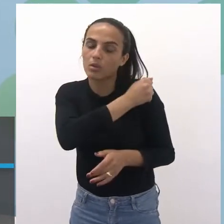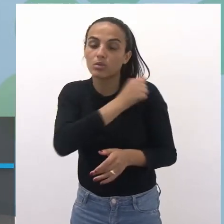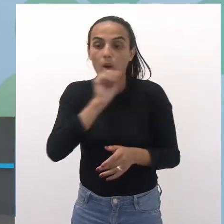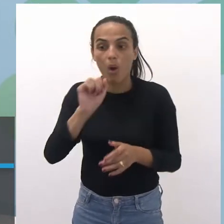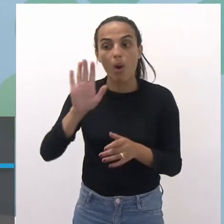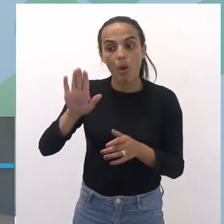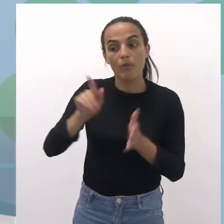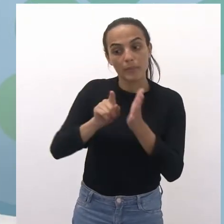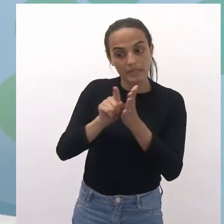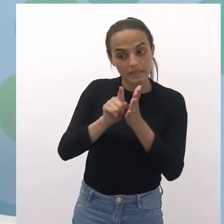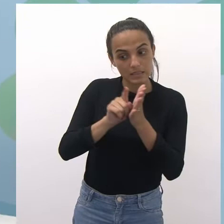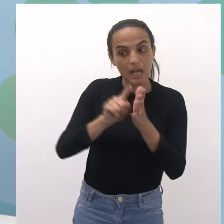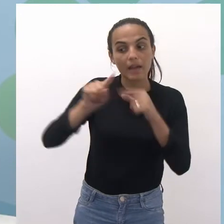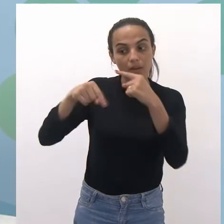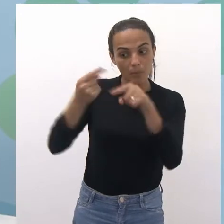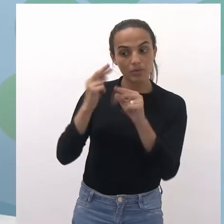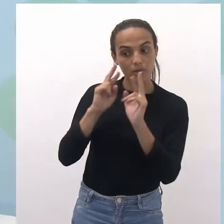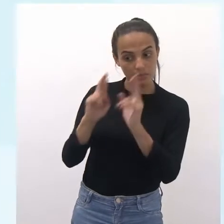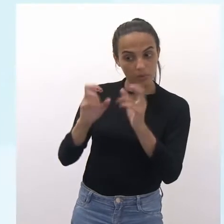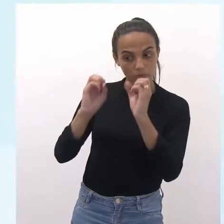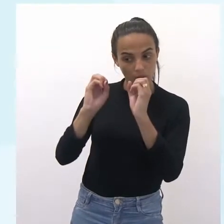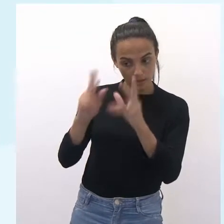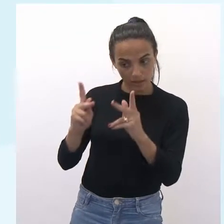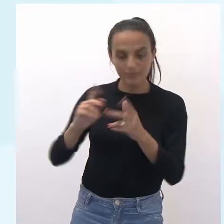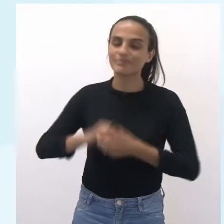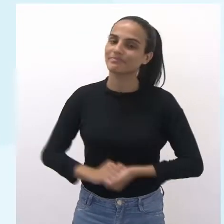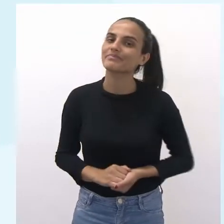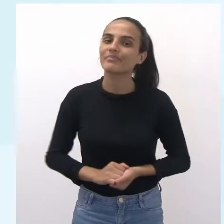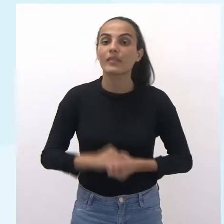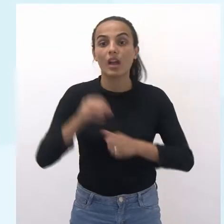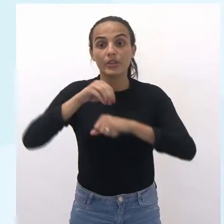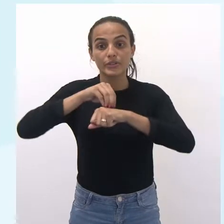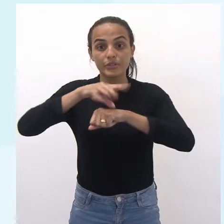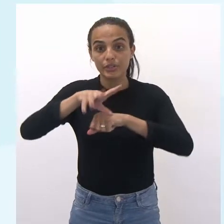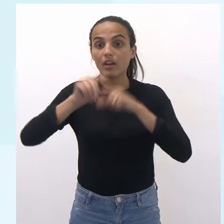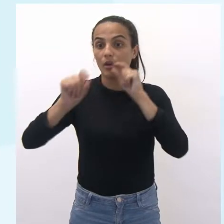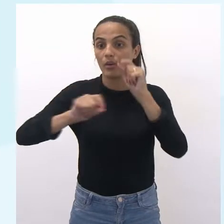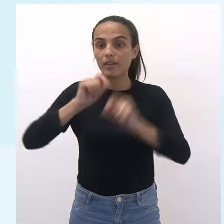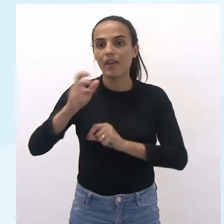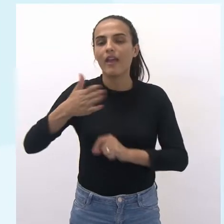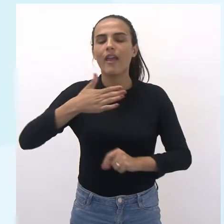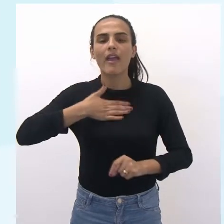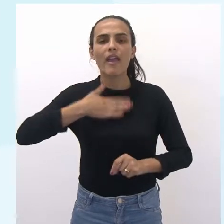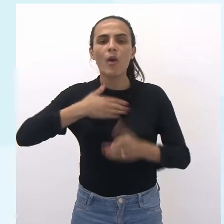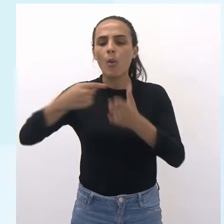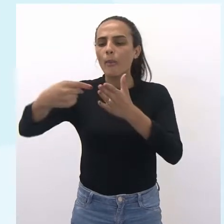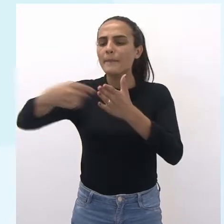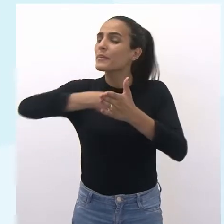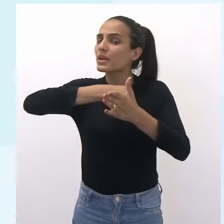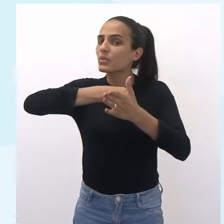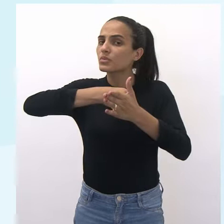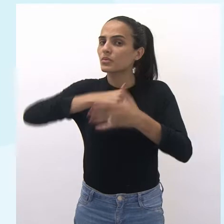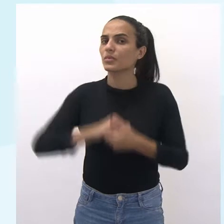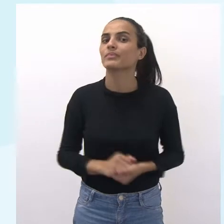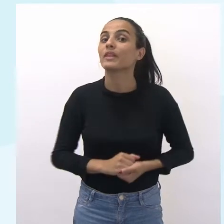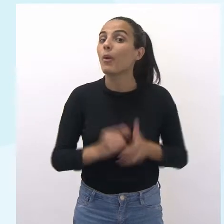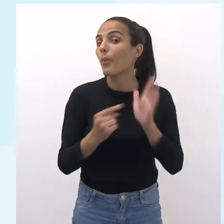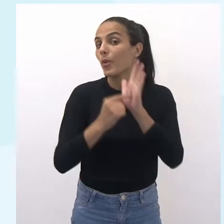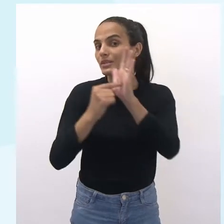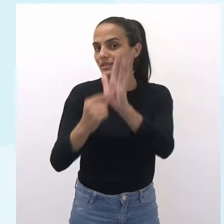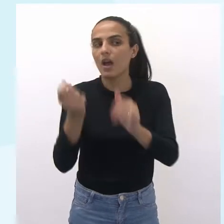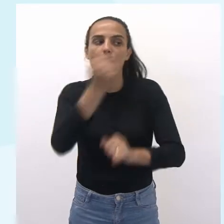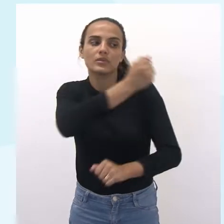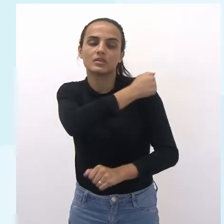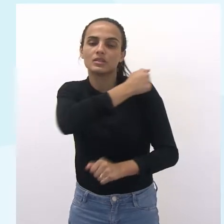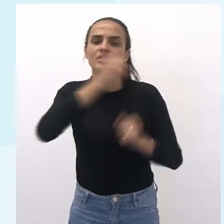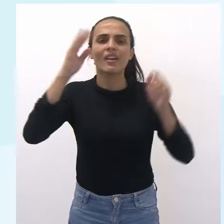dica aqui. Eu me pergunto. Então, mostrar para o estudante, talvez, reflexões, né?